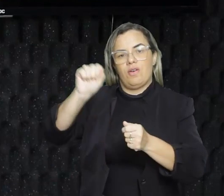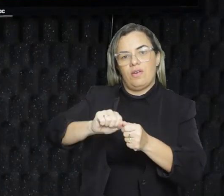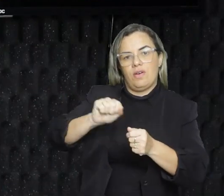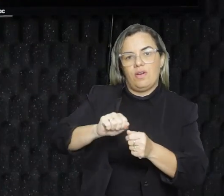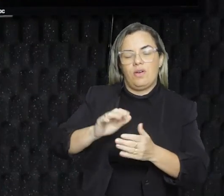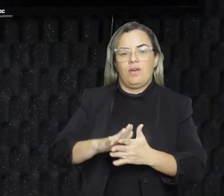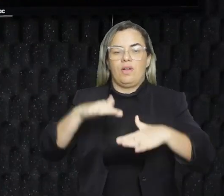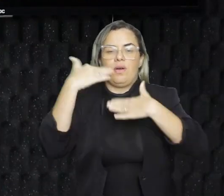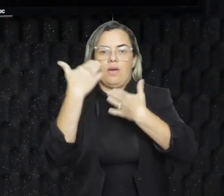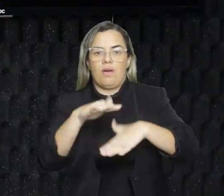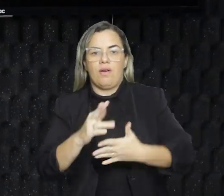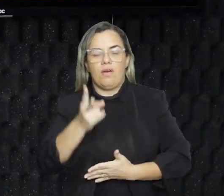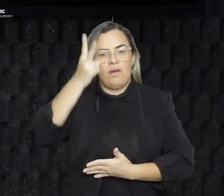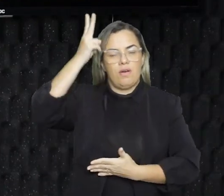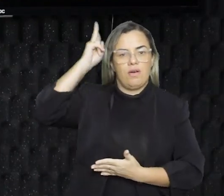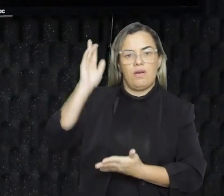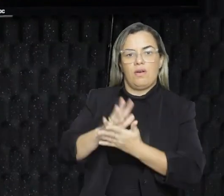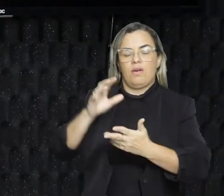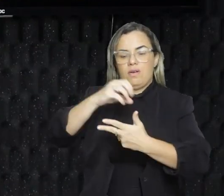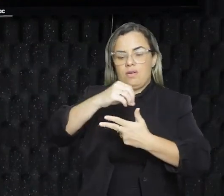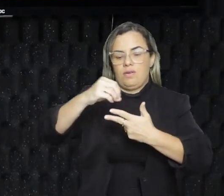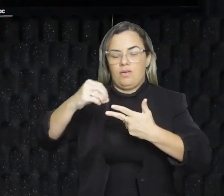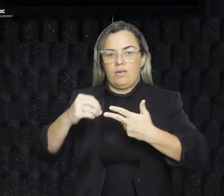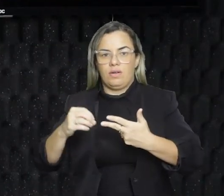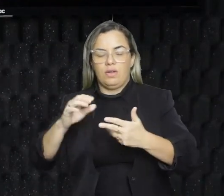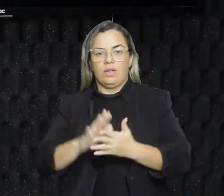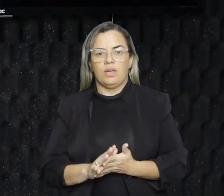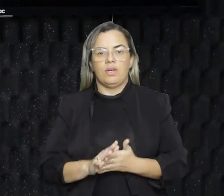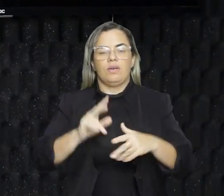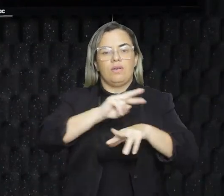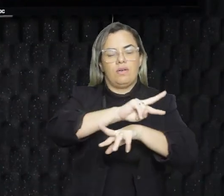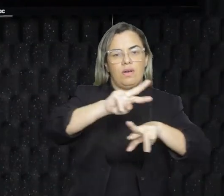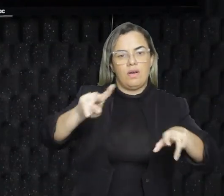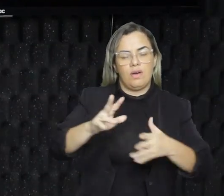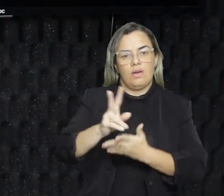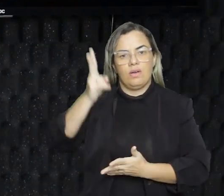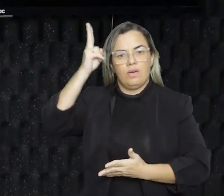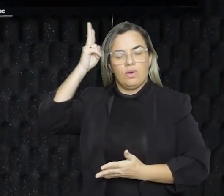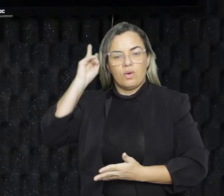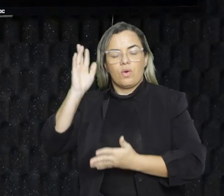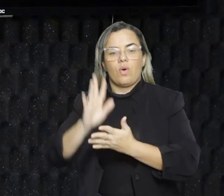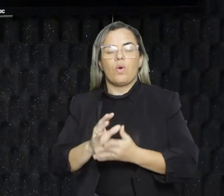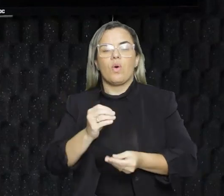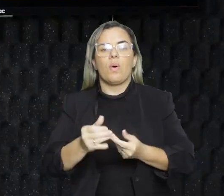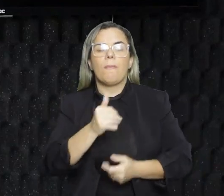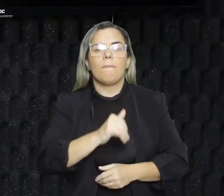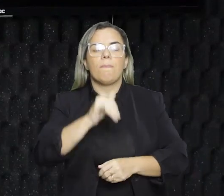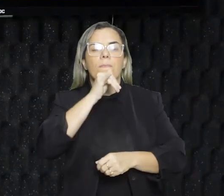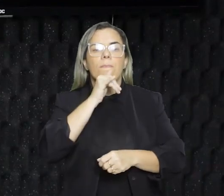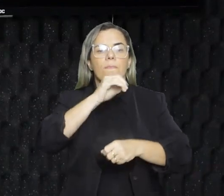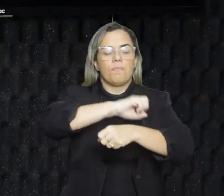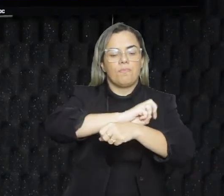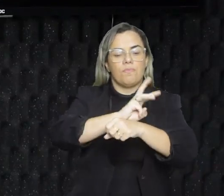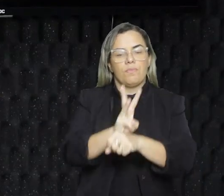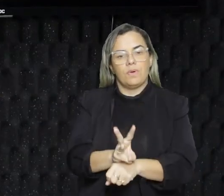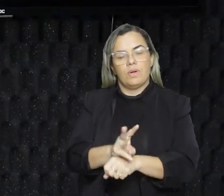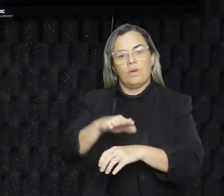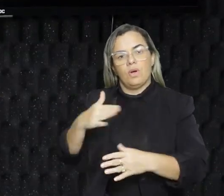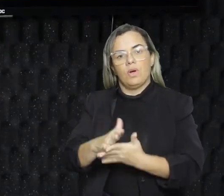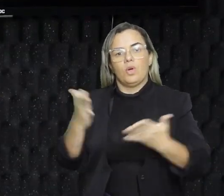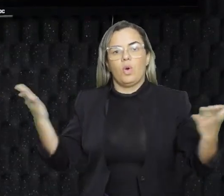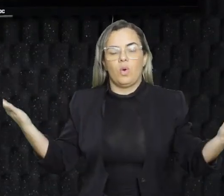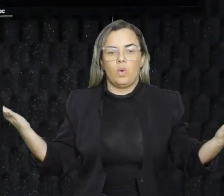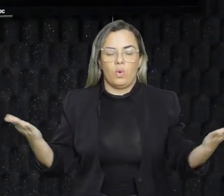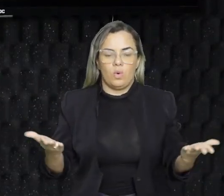as provas do vestibular do Enem e até mesmo outros vestibulares, como é o caso do vestibular da UEMA. Na aula de